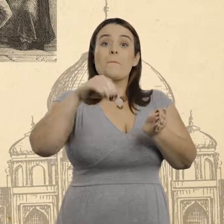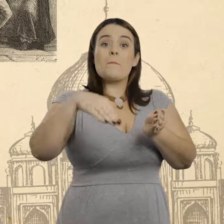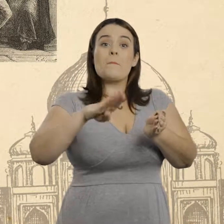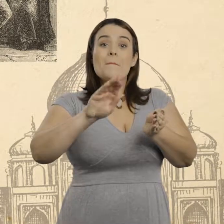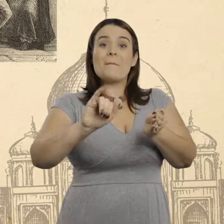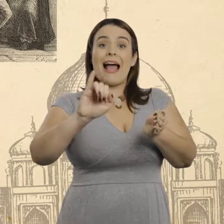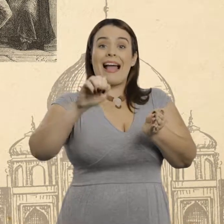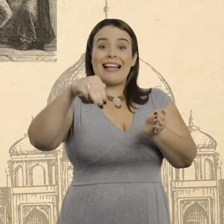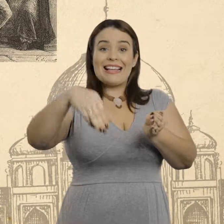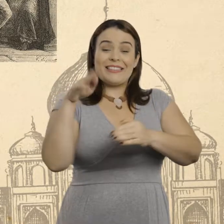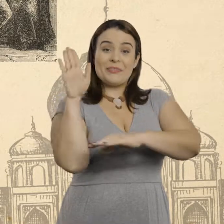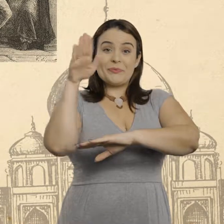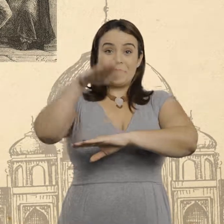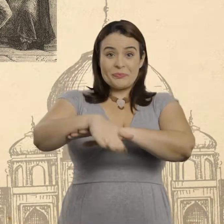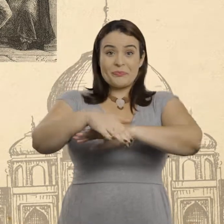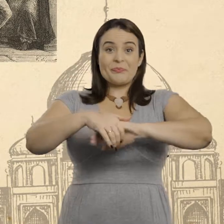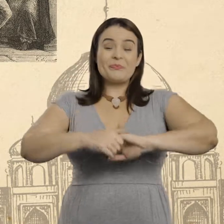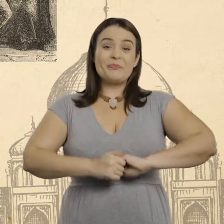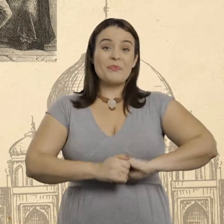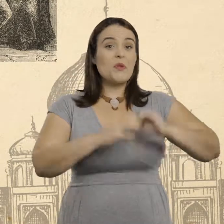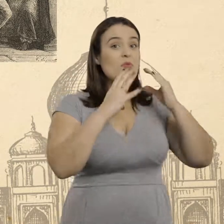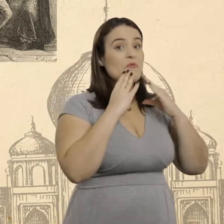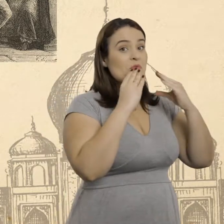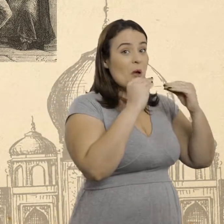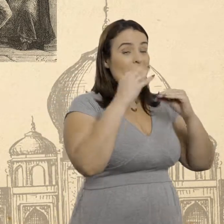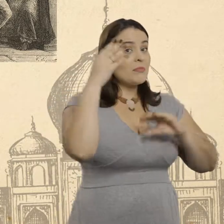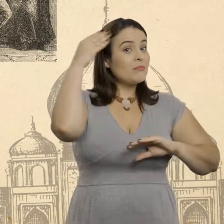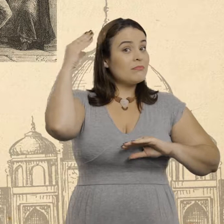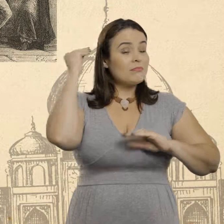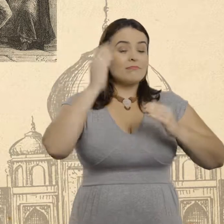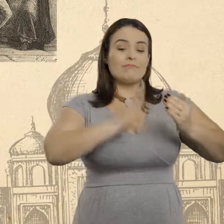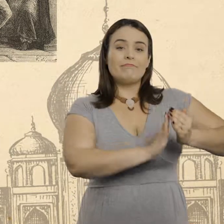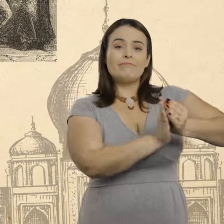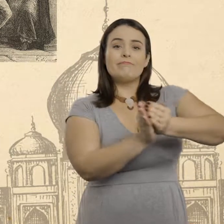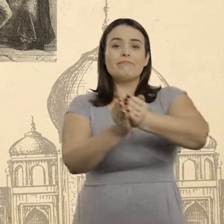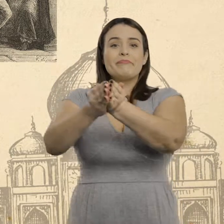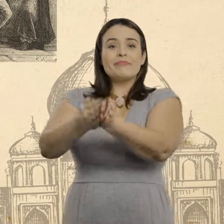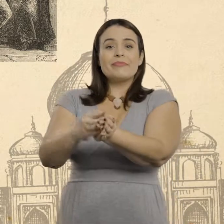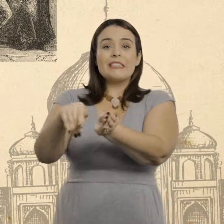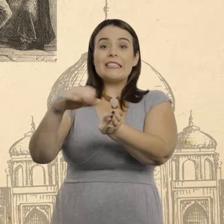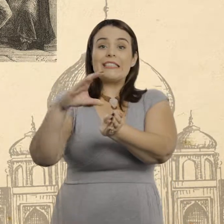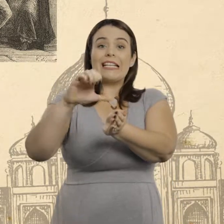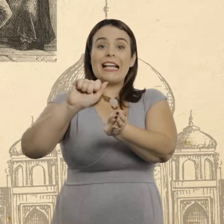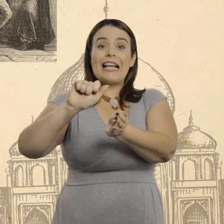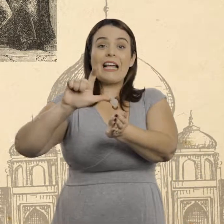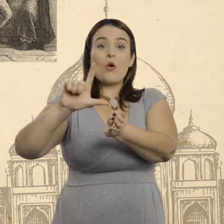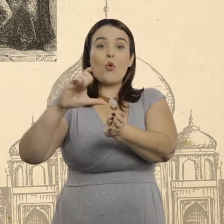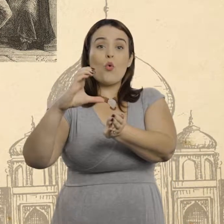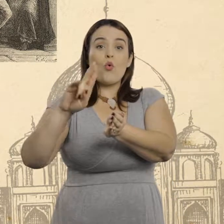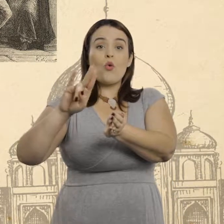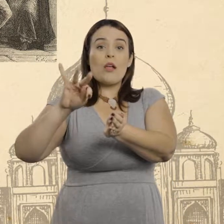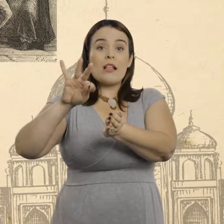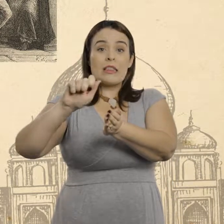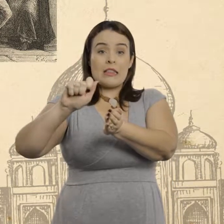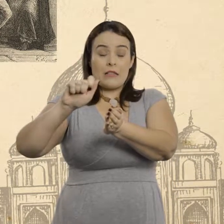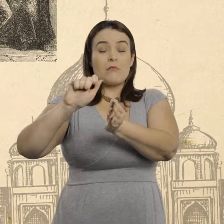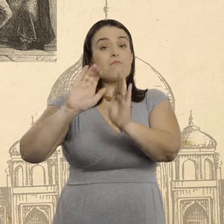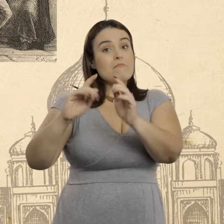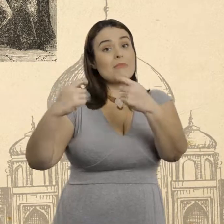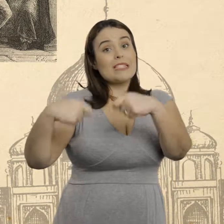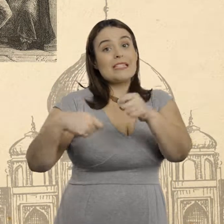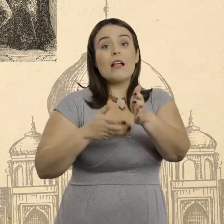O próximo destino de Phileas Fogg e Passepartout era Calcutá, outra cidade da Índia. O trem para